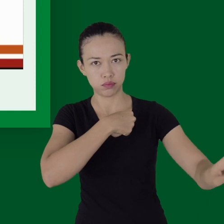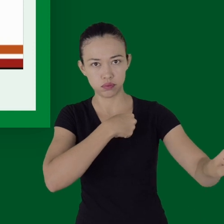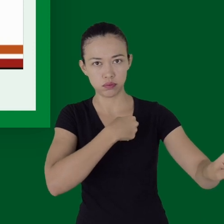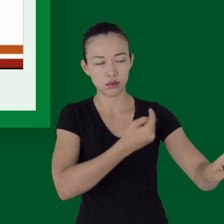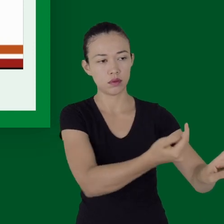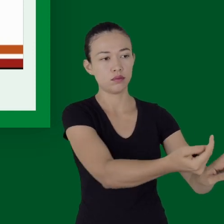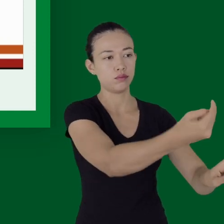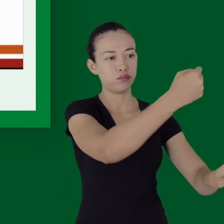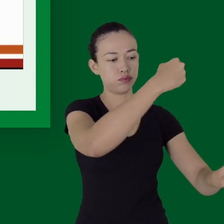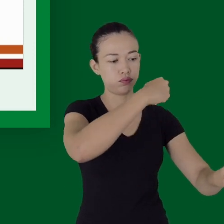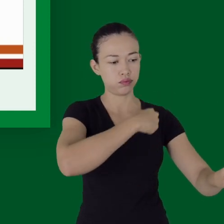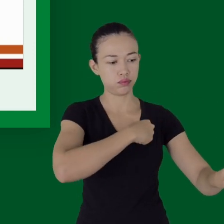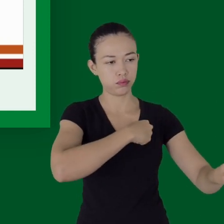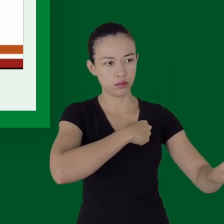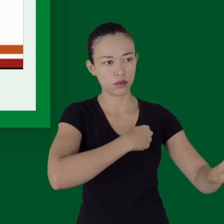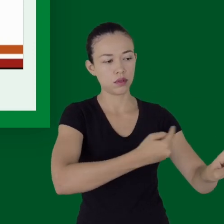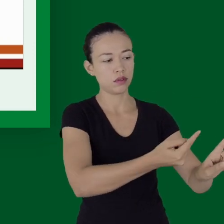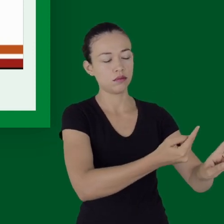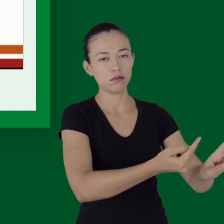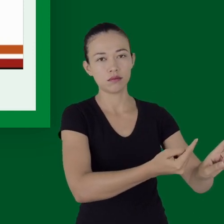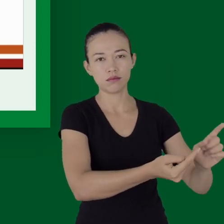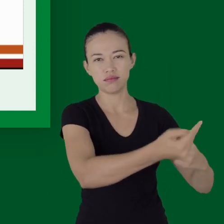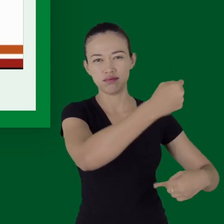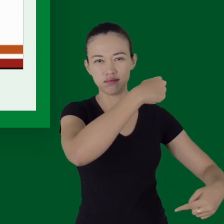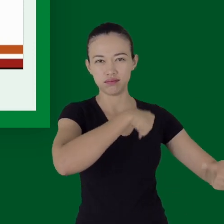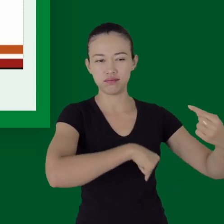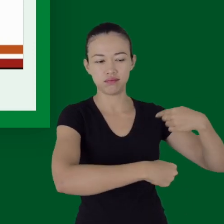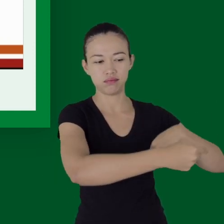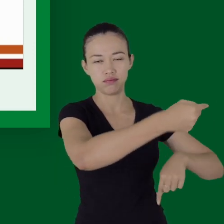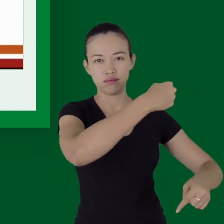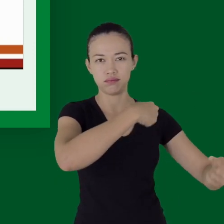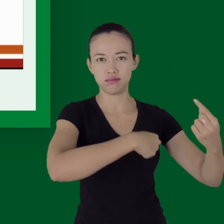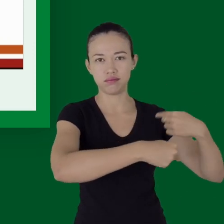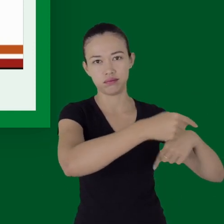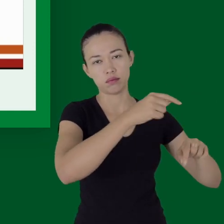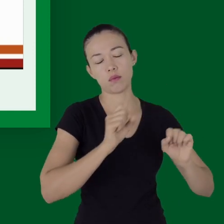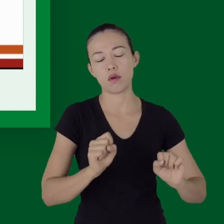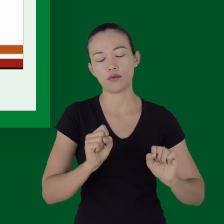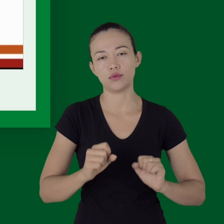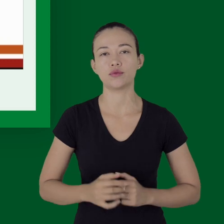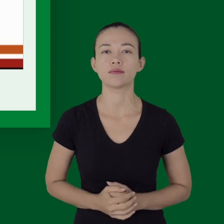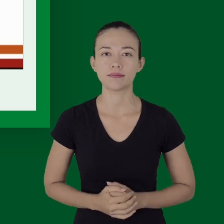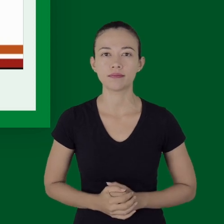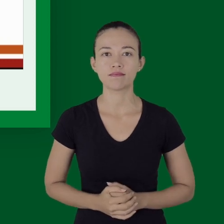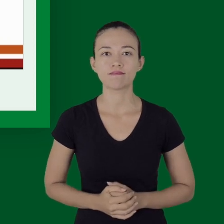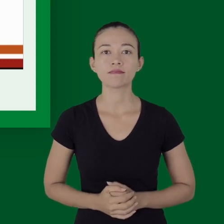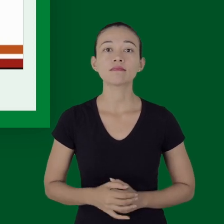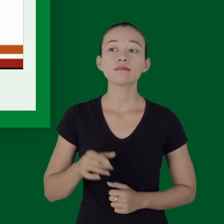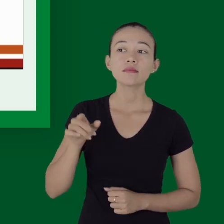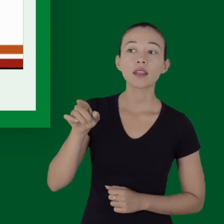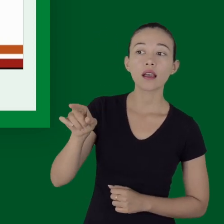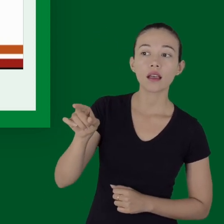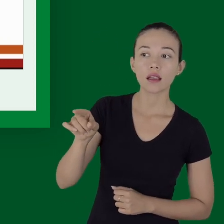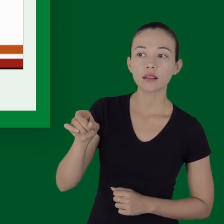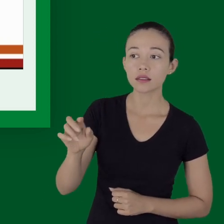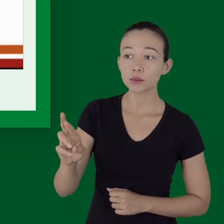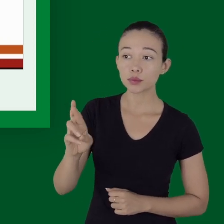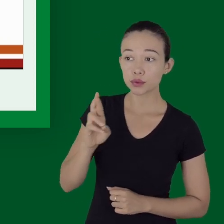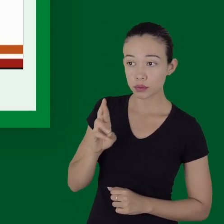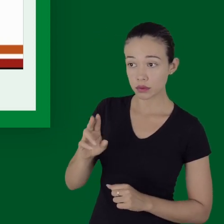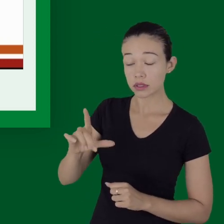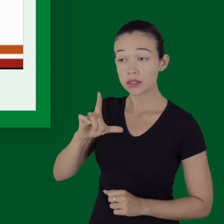responsividade. Se o paciente atender a comandos, a gente vai seguir fazendo outros manejos para atendimento crítico, né, encaminhar o paciente ao